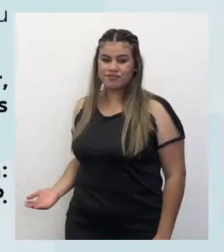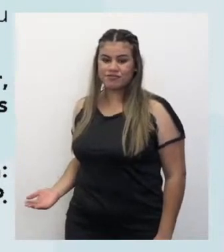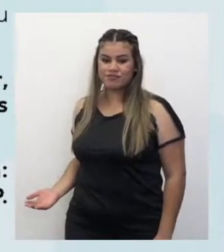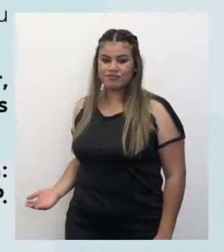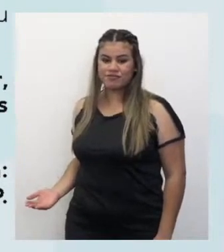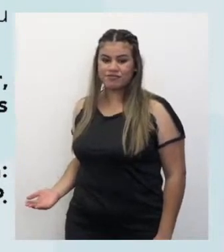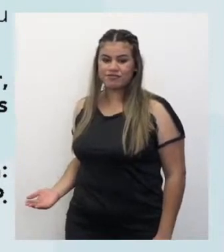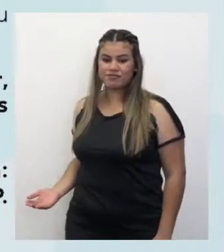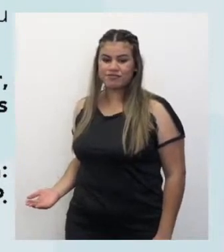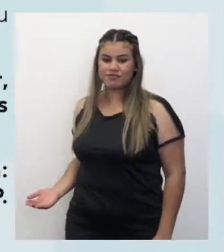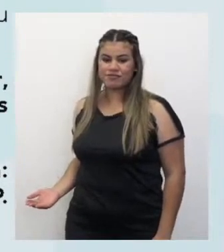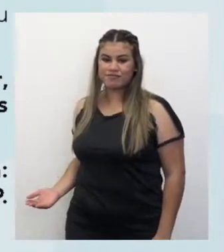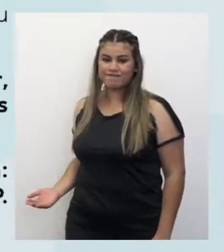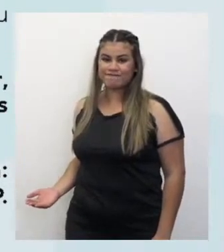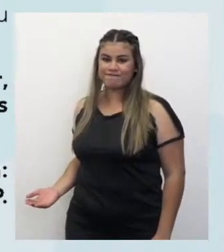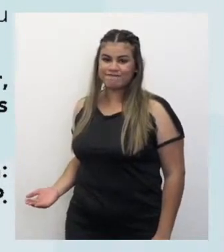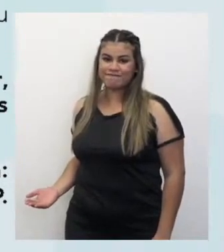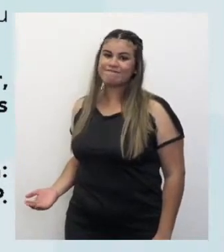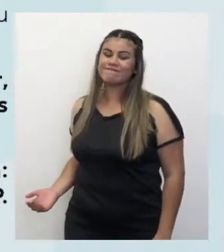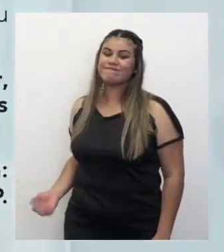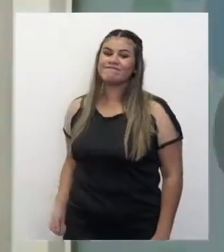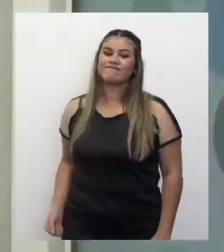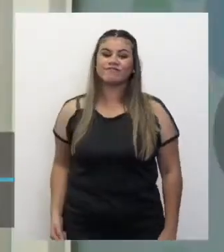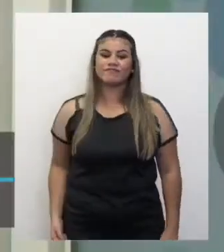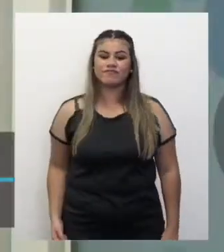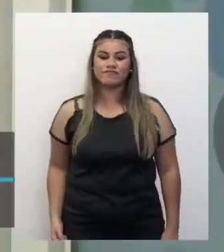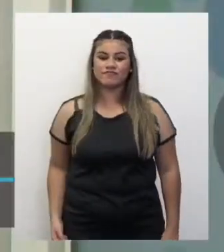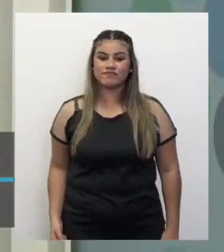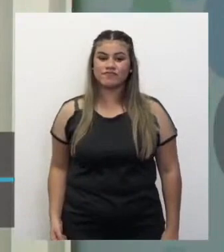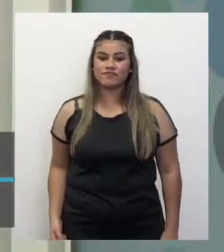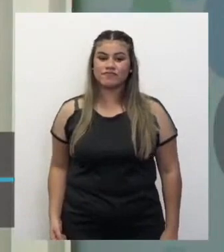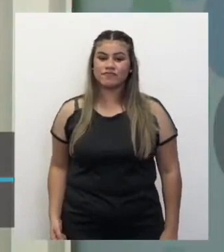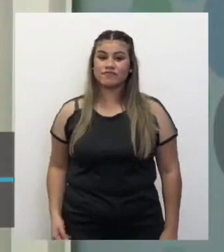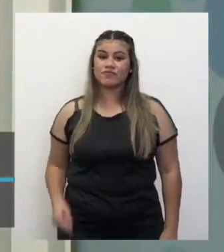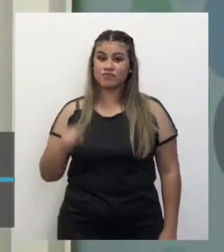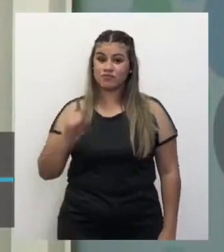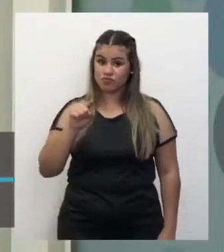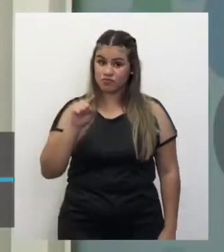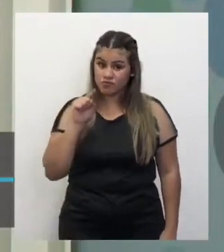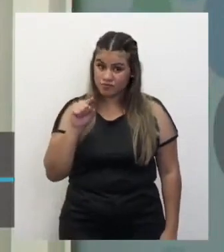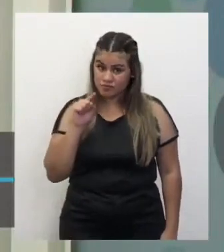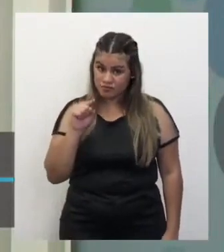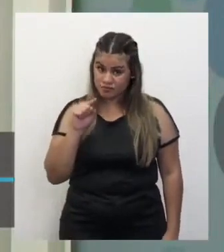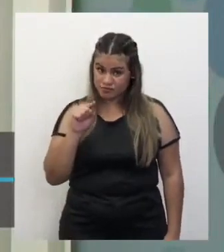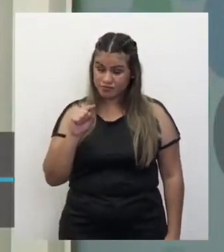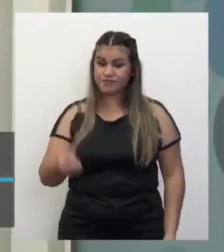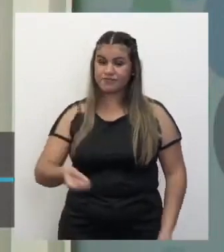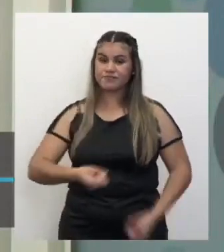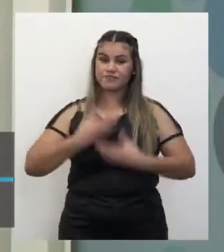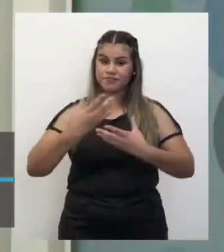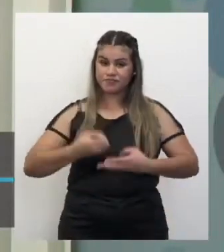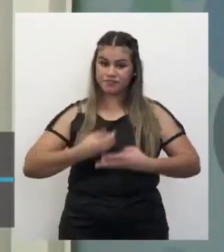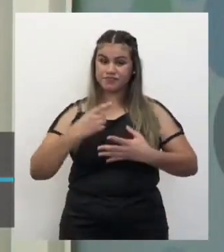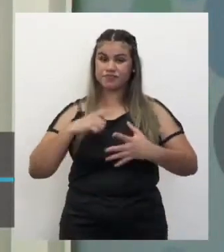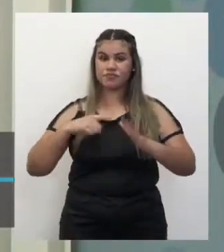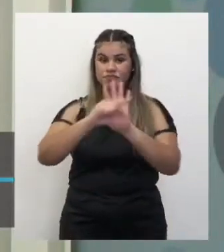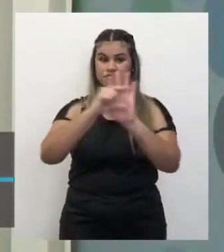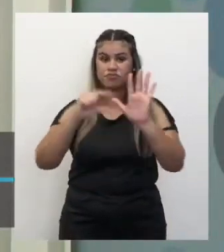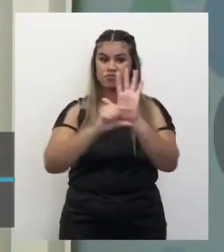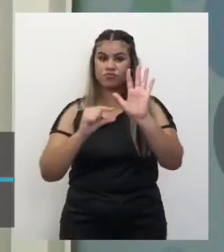Eu no CMSP. É assim, vamos lá. Volta para mim, por favor. Você, nesse poema, você tem 4